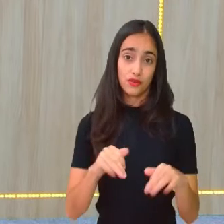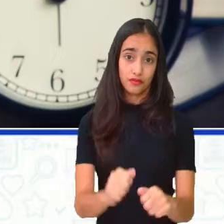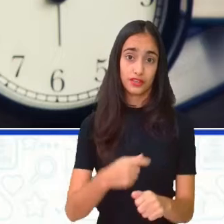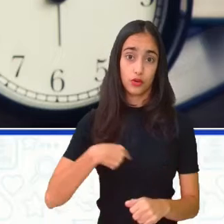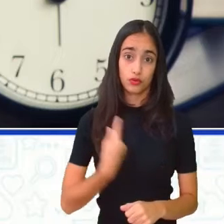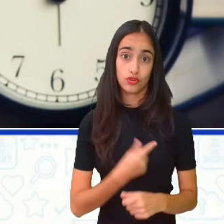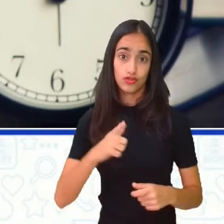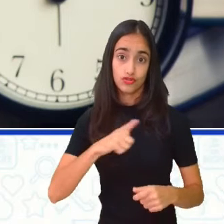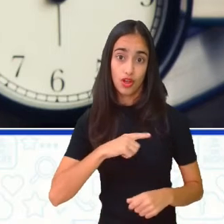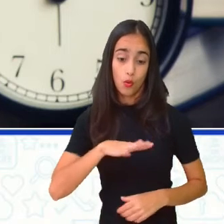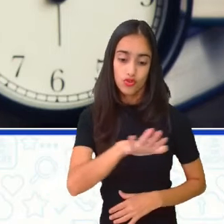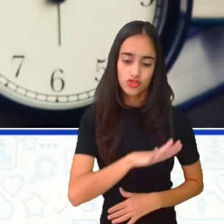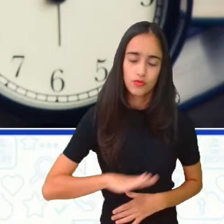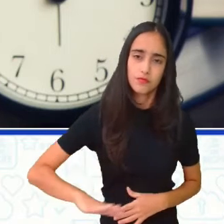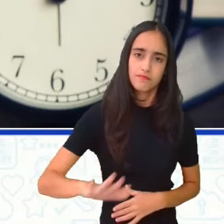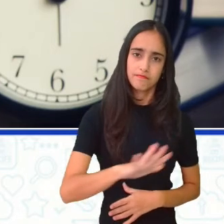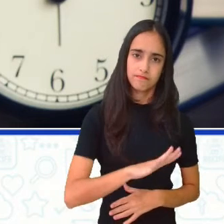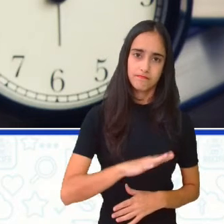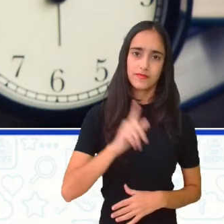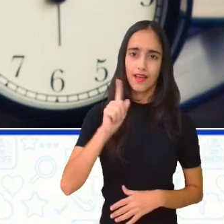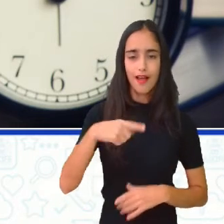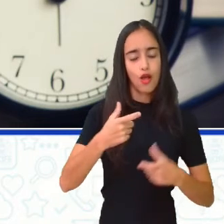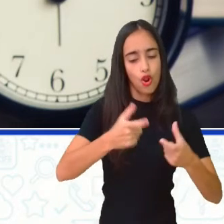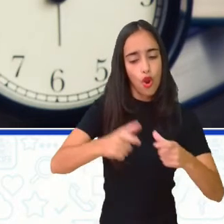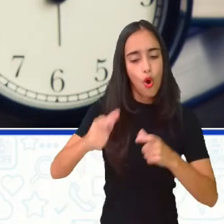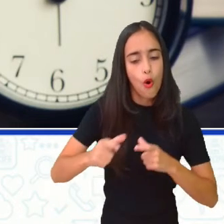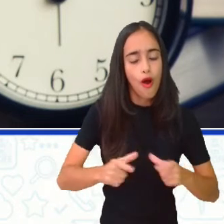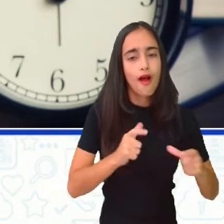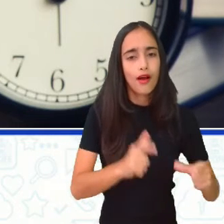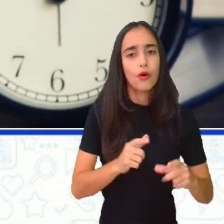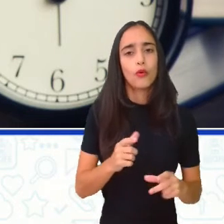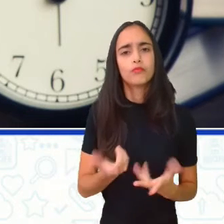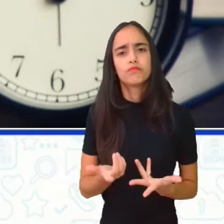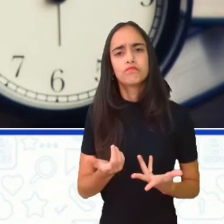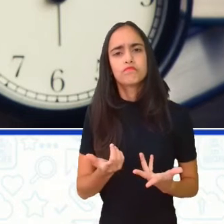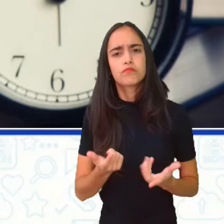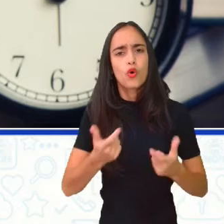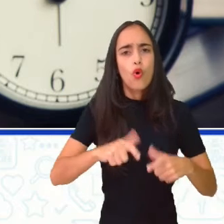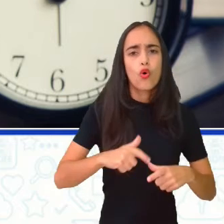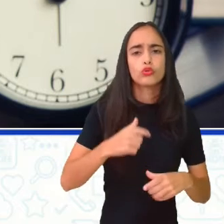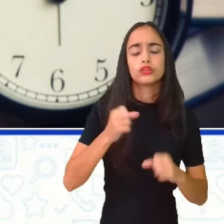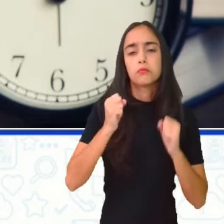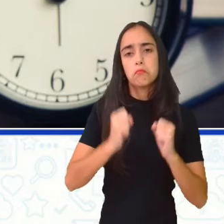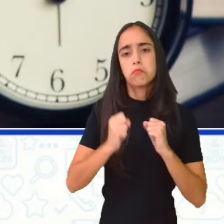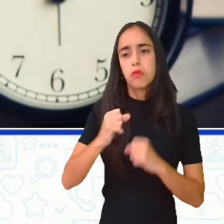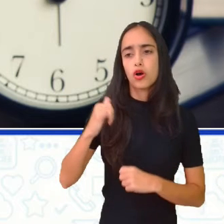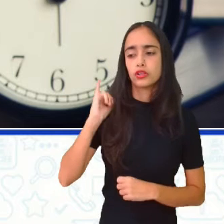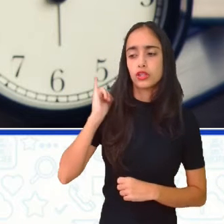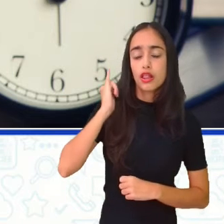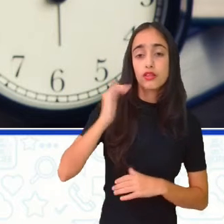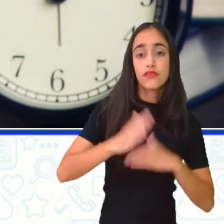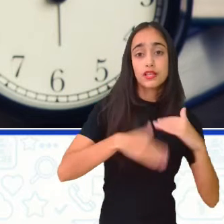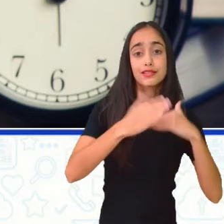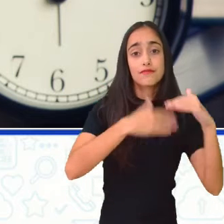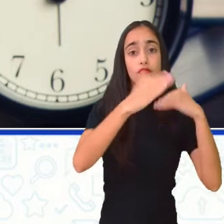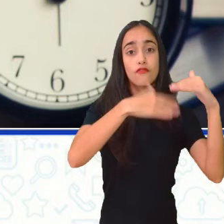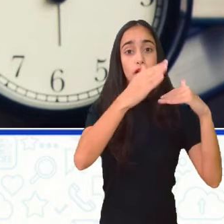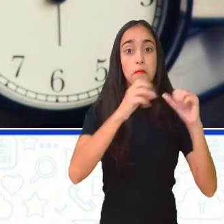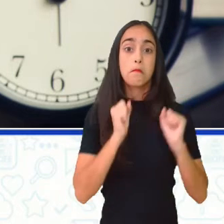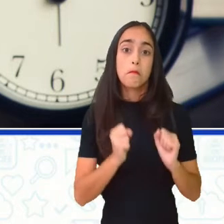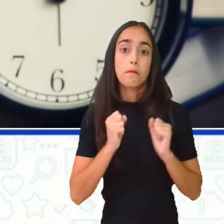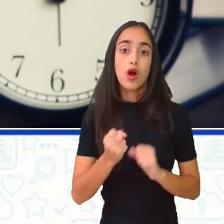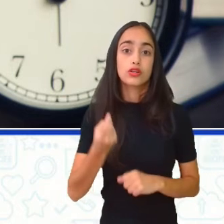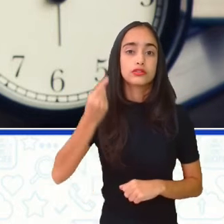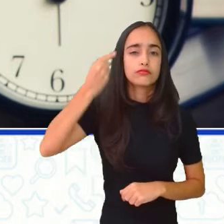tem o espaço. Local ou locais onde a narrativa se desenvolve. Pode ocorrer no ambiente físico, no ambiente psicológico ou